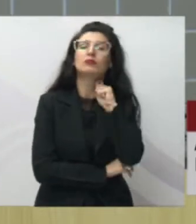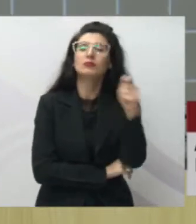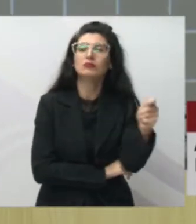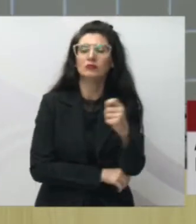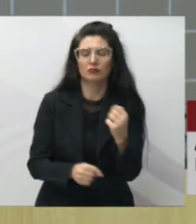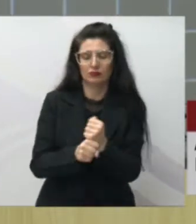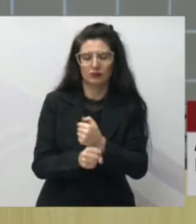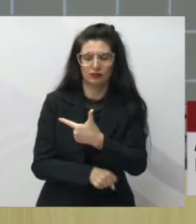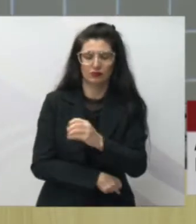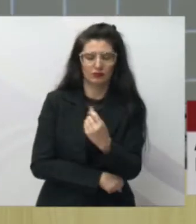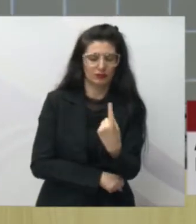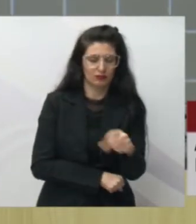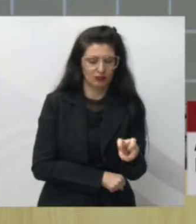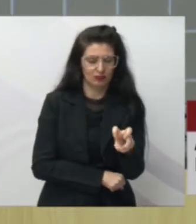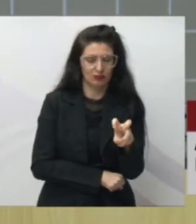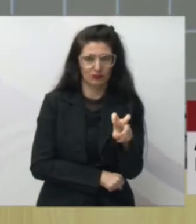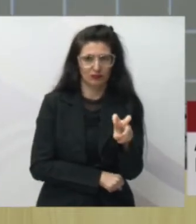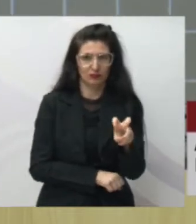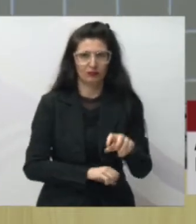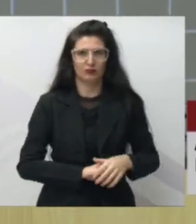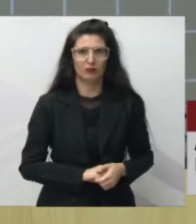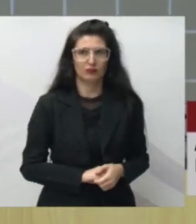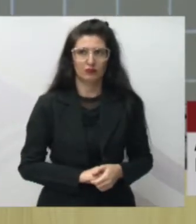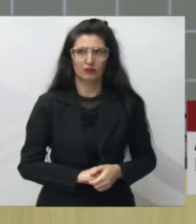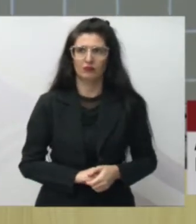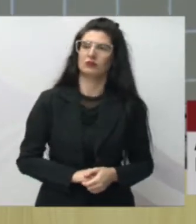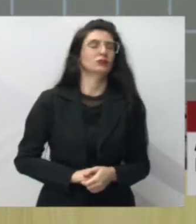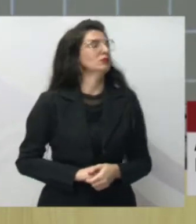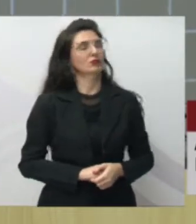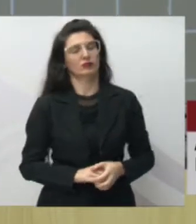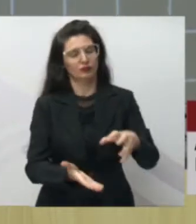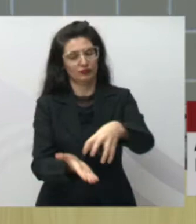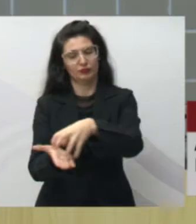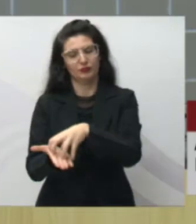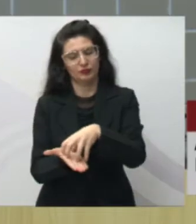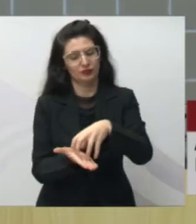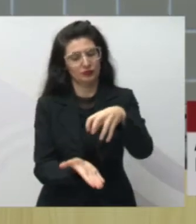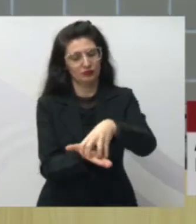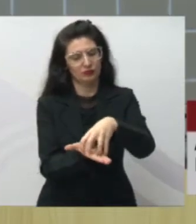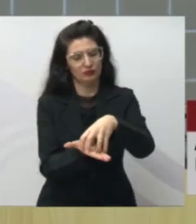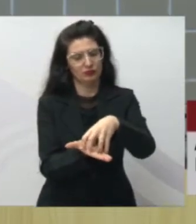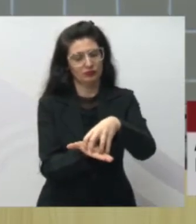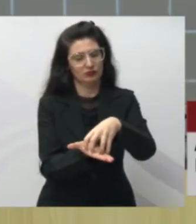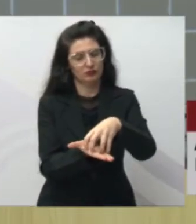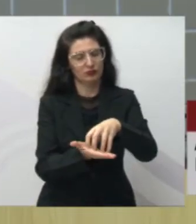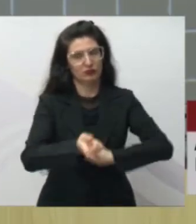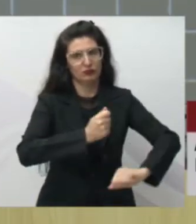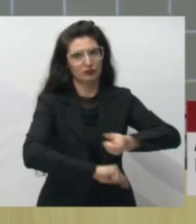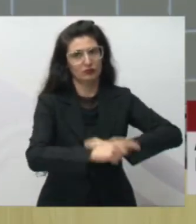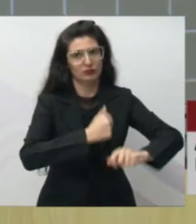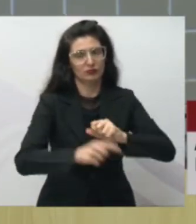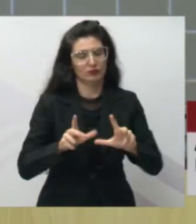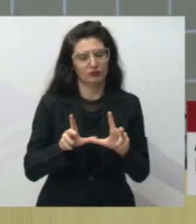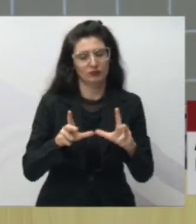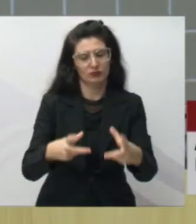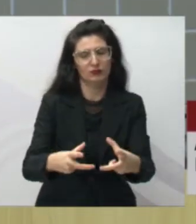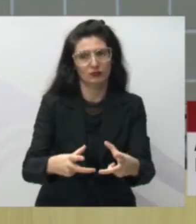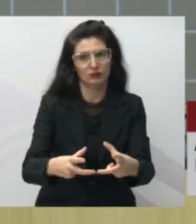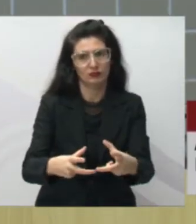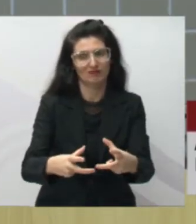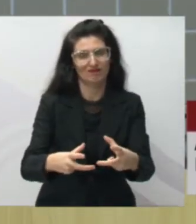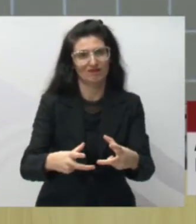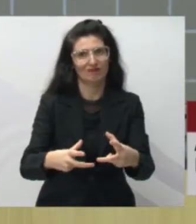2015, que dispõe sobre a estrutura administrativa da Câmara Municipal de Jacareí e das